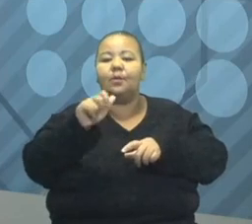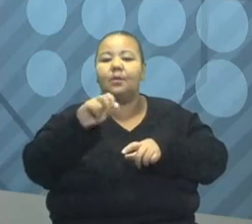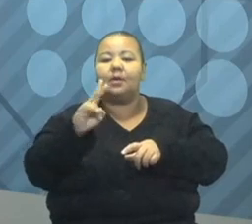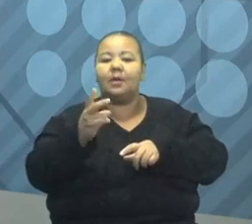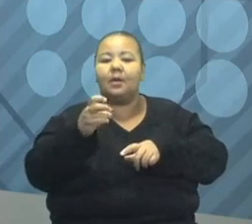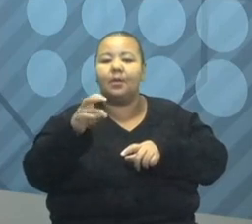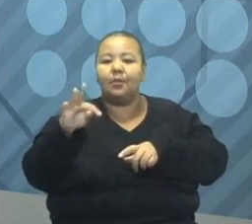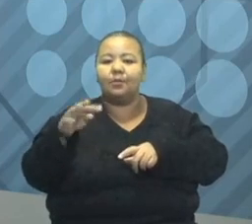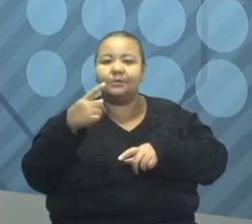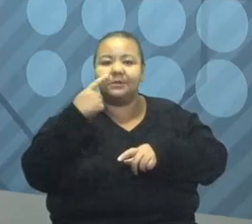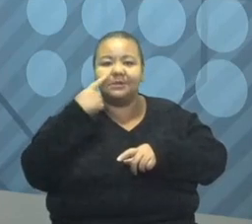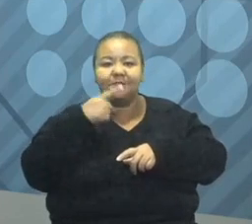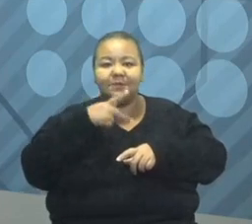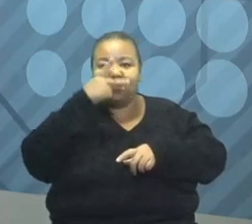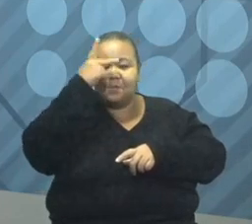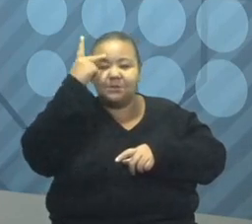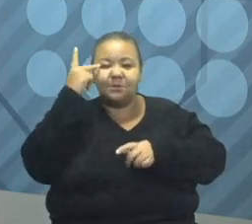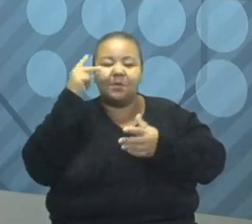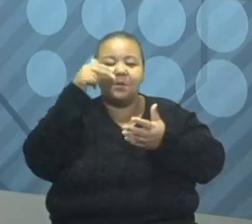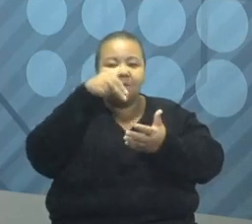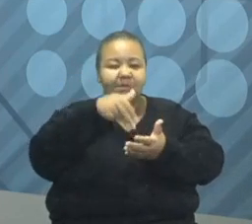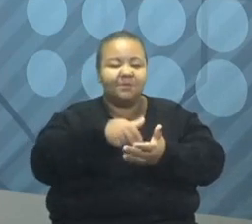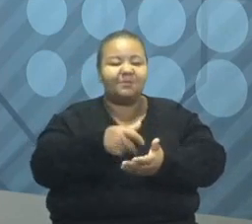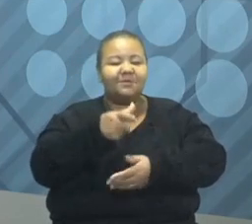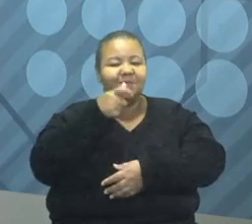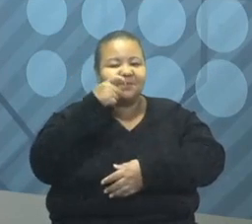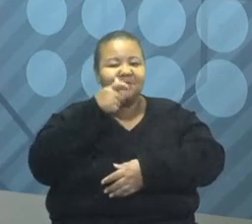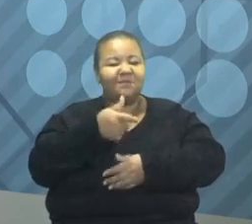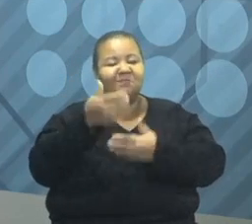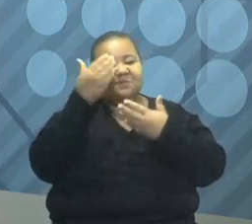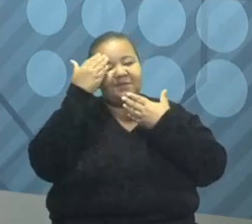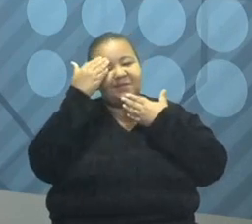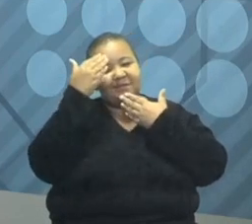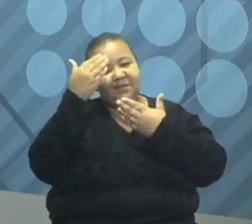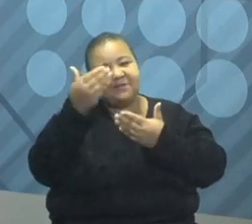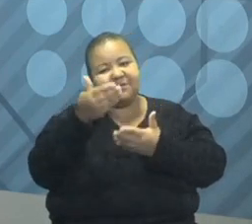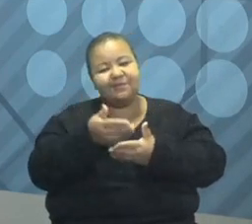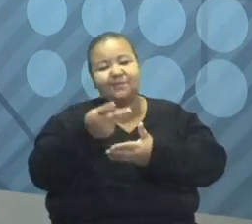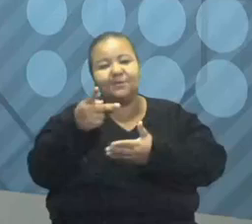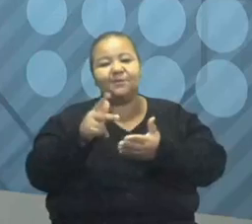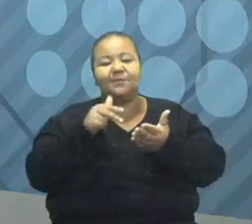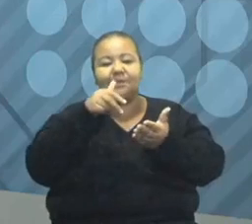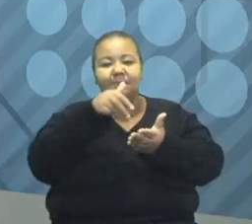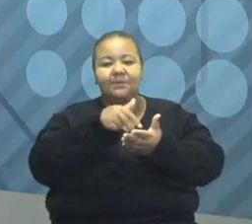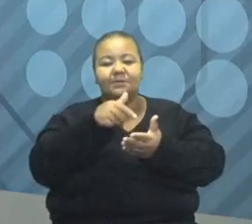lá no quem participou, nós tivemos uma grande participação. Então, agradeço a sua